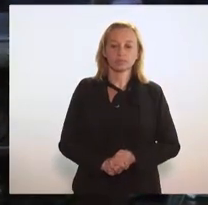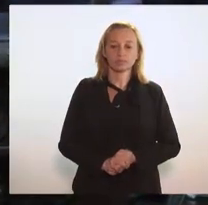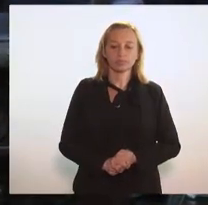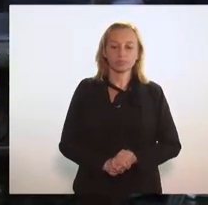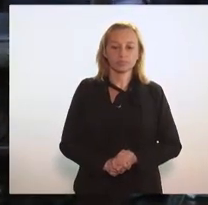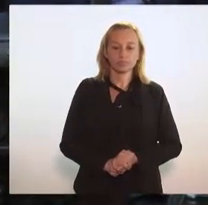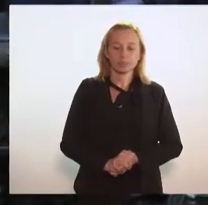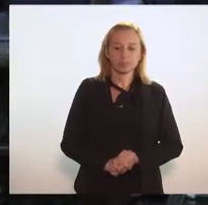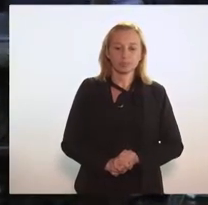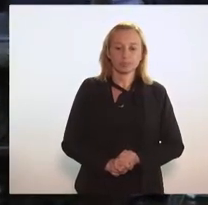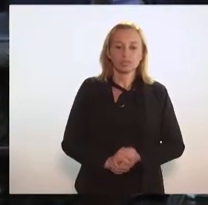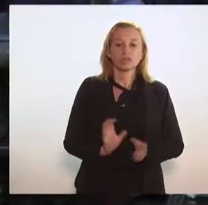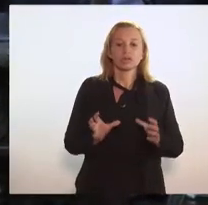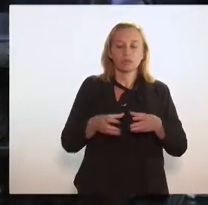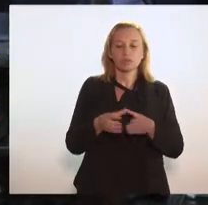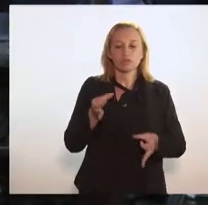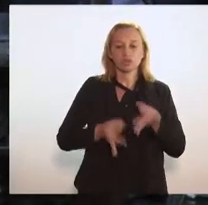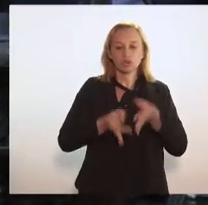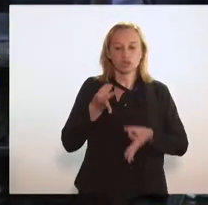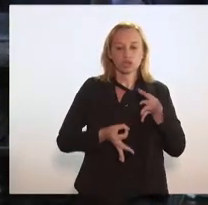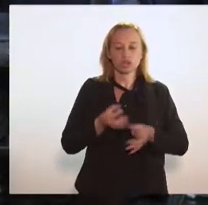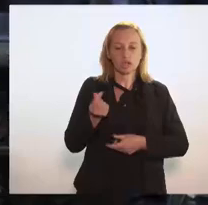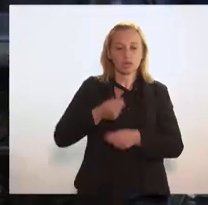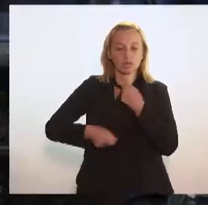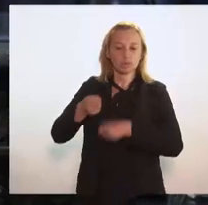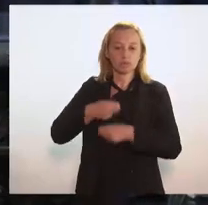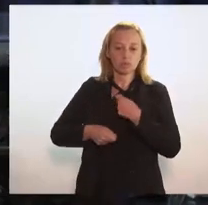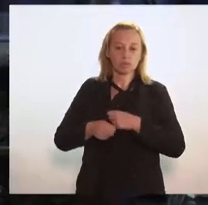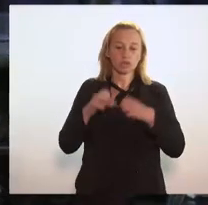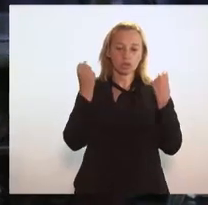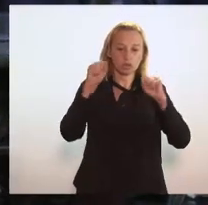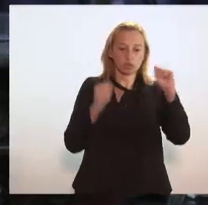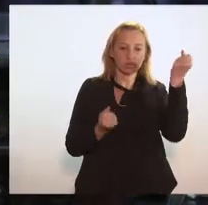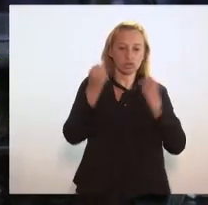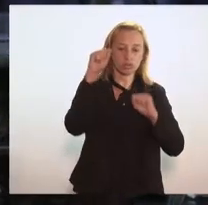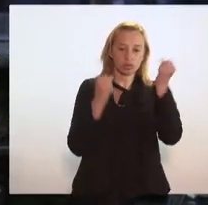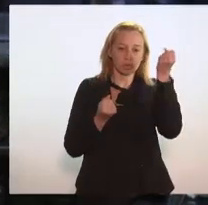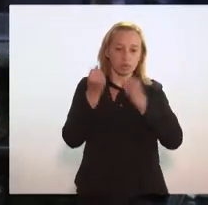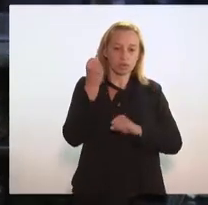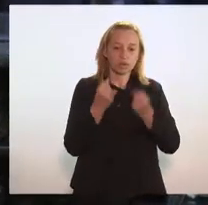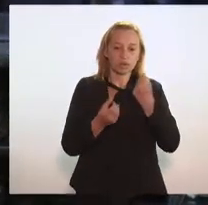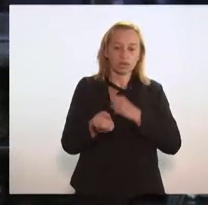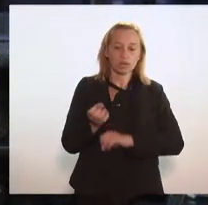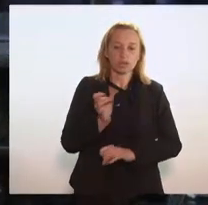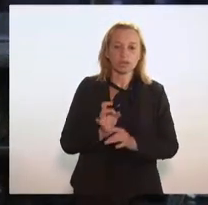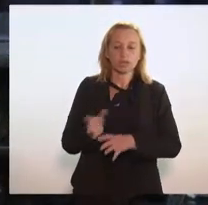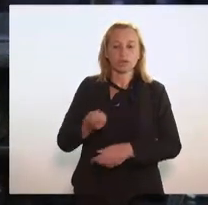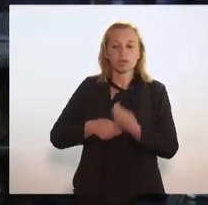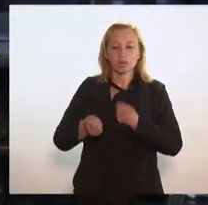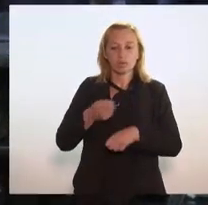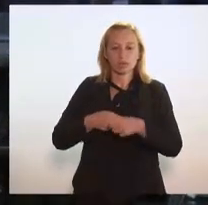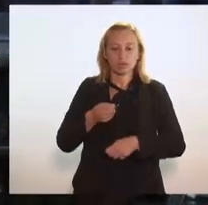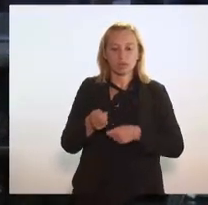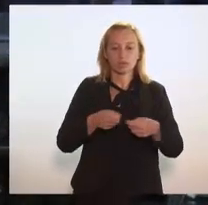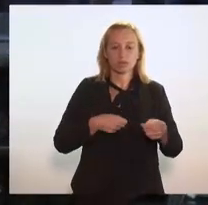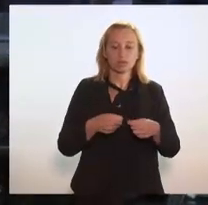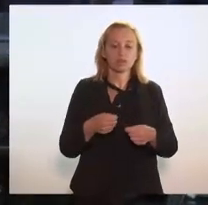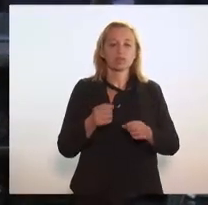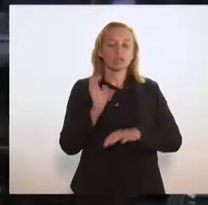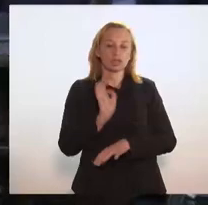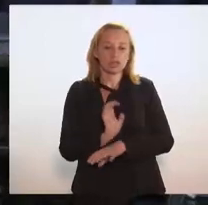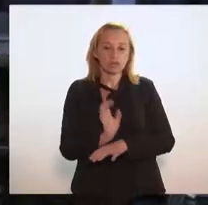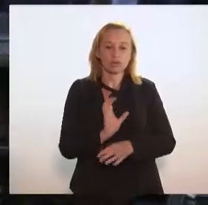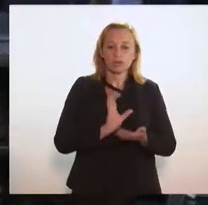Penedo e pareceres das comissões de condição Justiça de economia dos de comércio tributação com toda arrecadação Estadual fiscalização de tributos estaduais